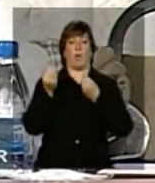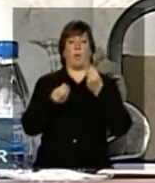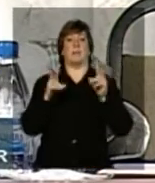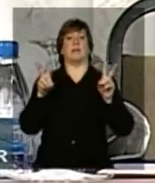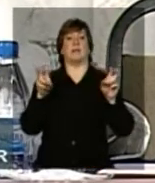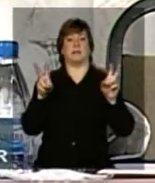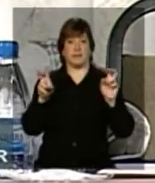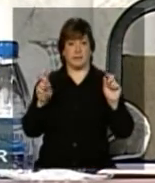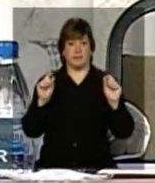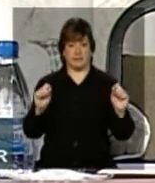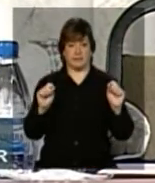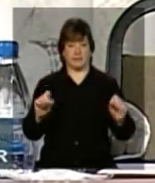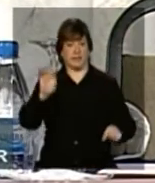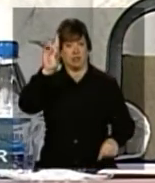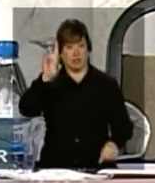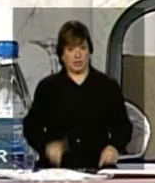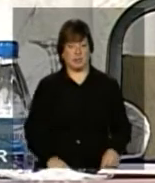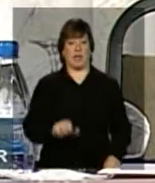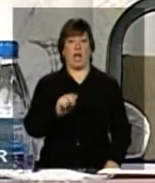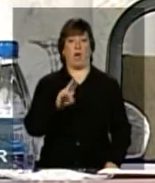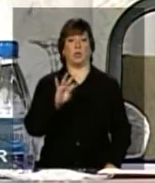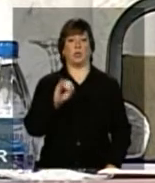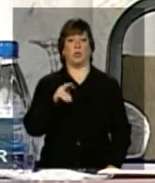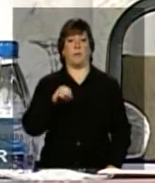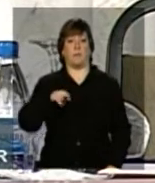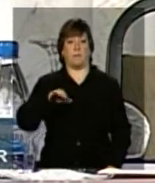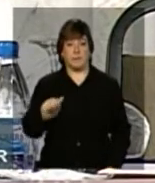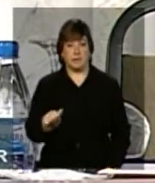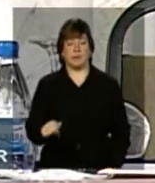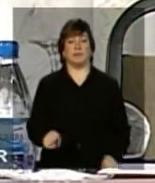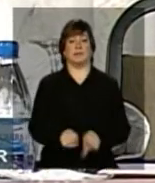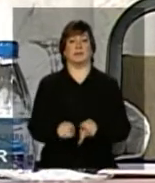temas direito, autonomia